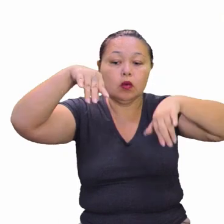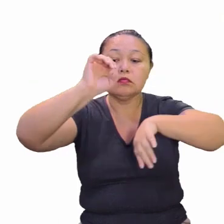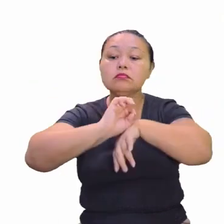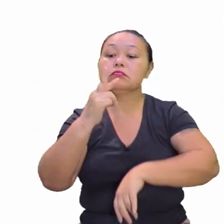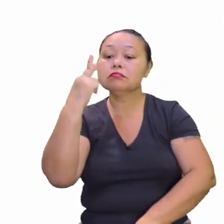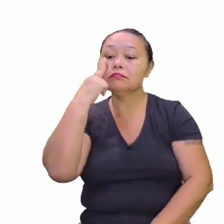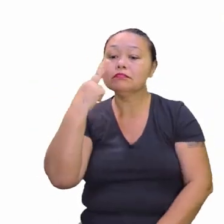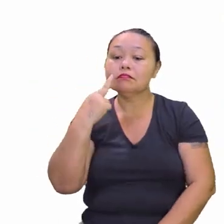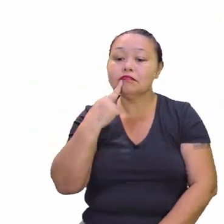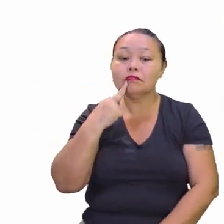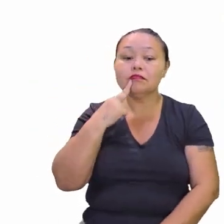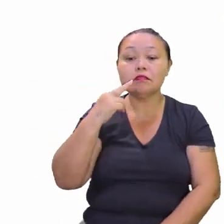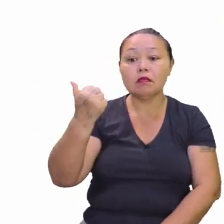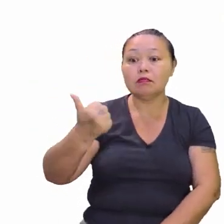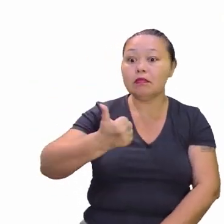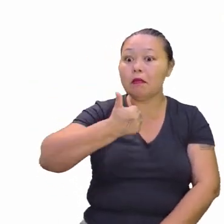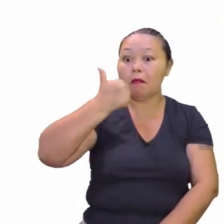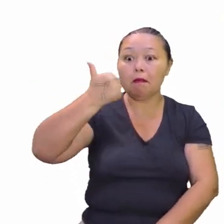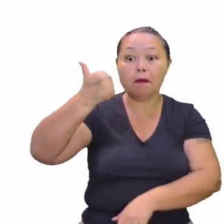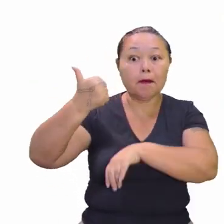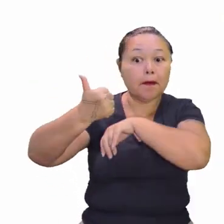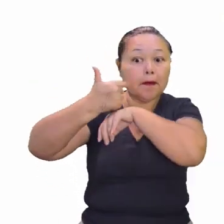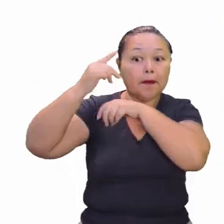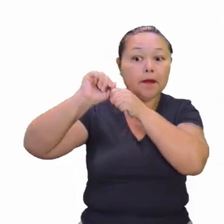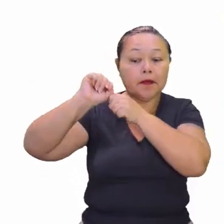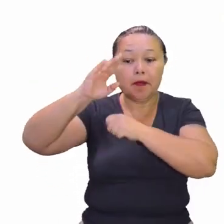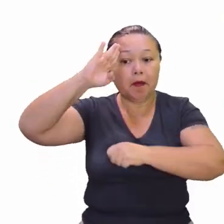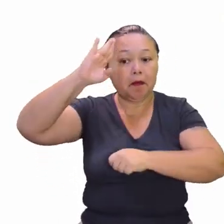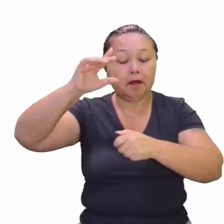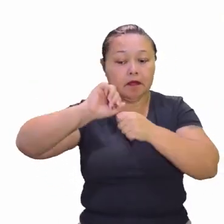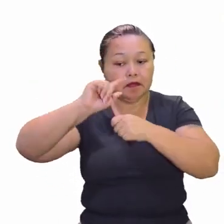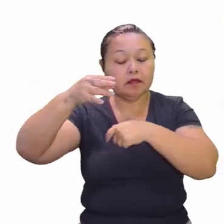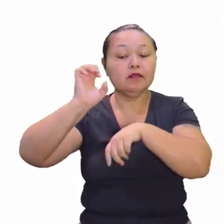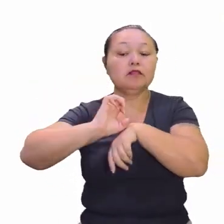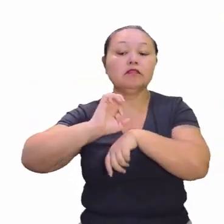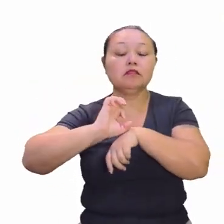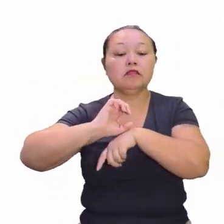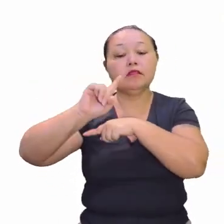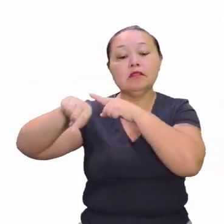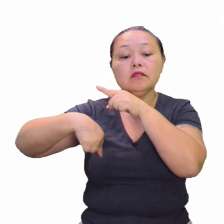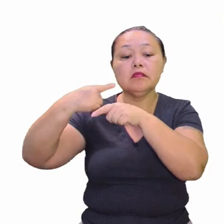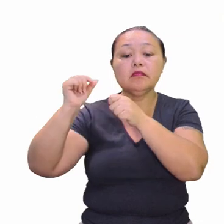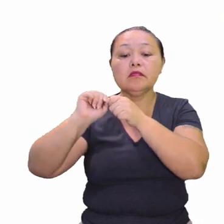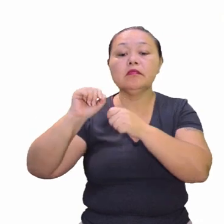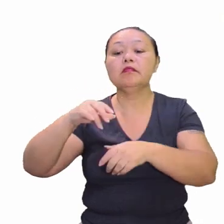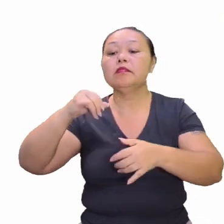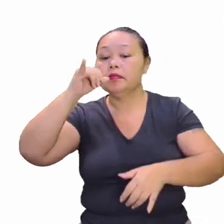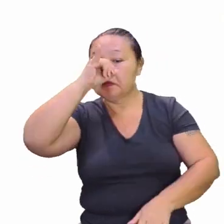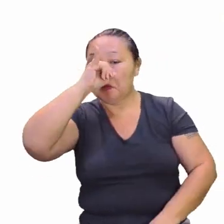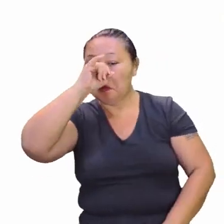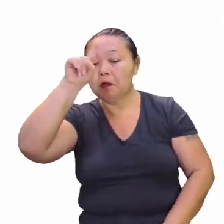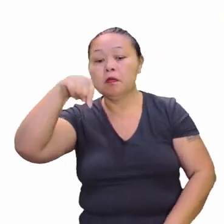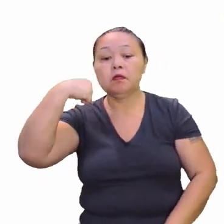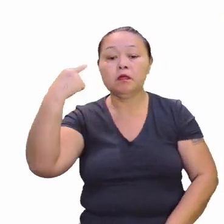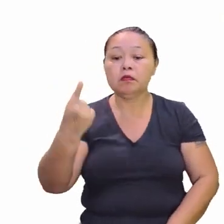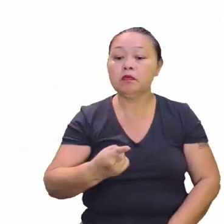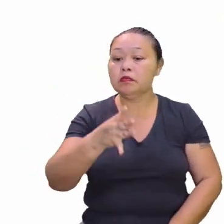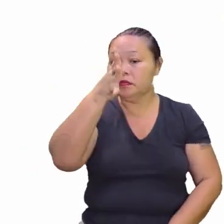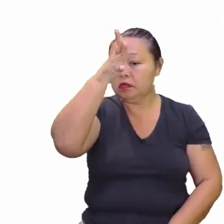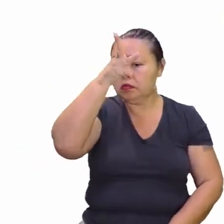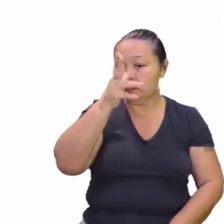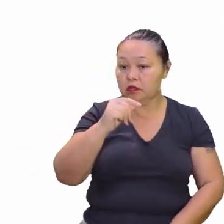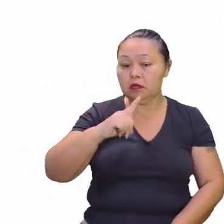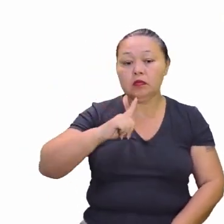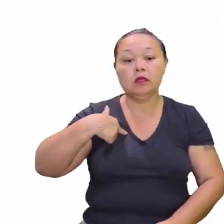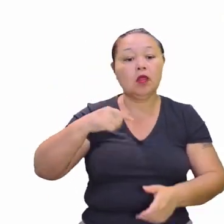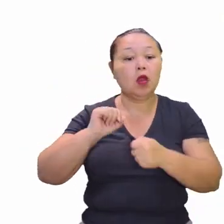estado de Rondônia, sendo aí o principal do nosso estado. Depois a gente tem aí os suínos, ovinos, mas os